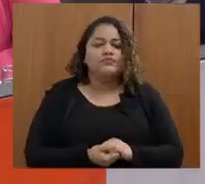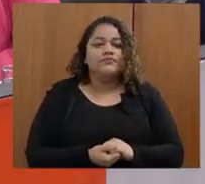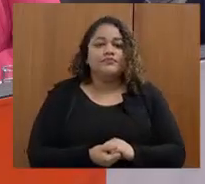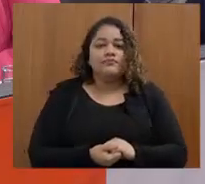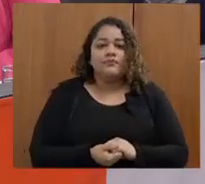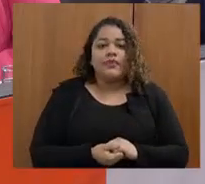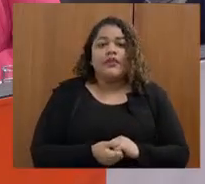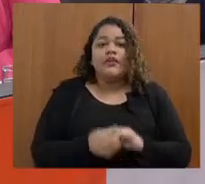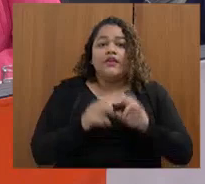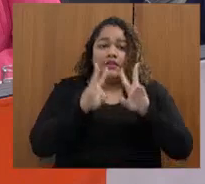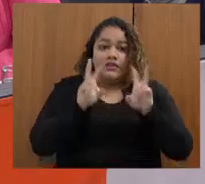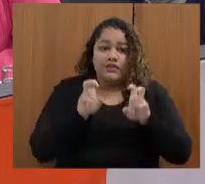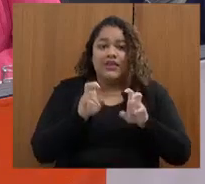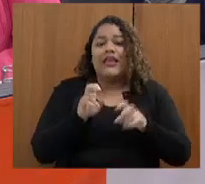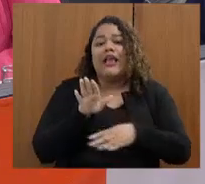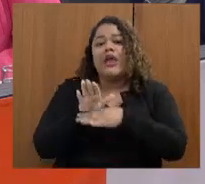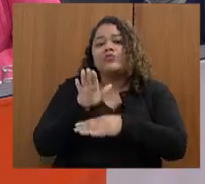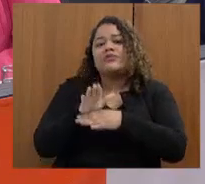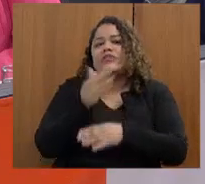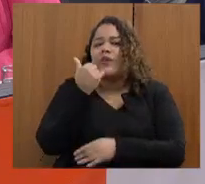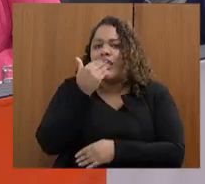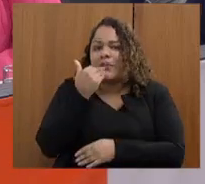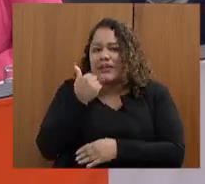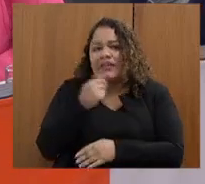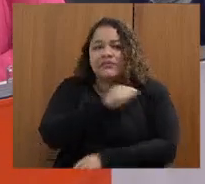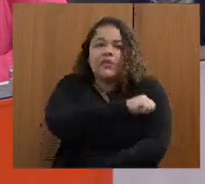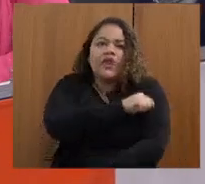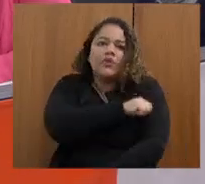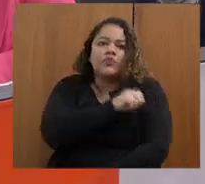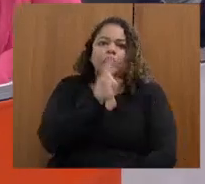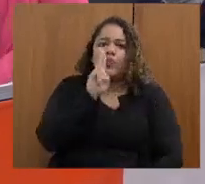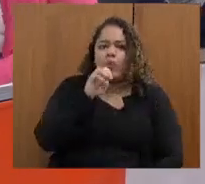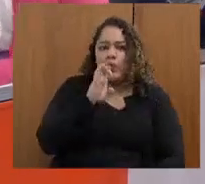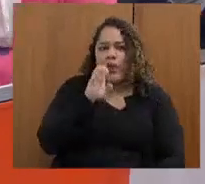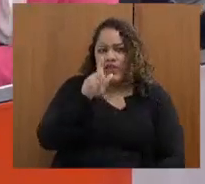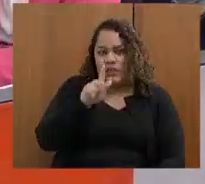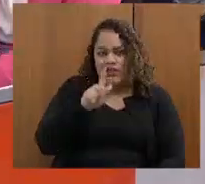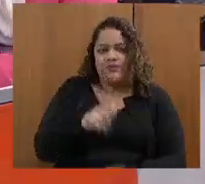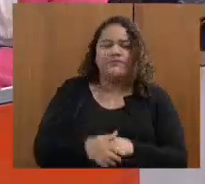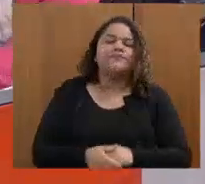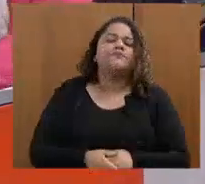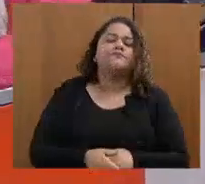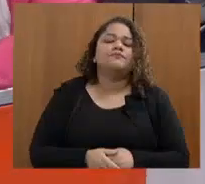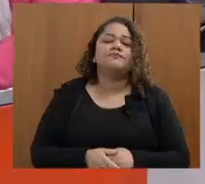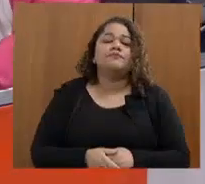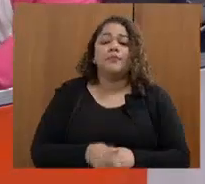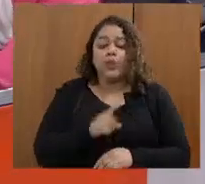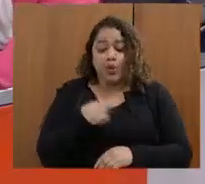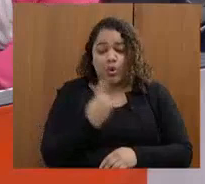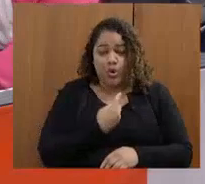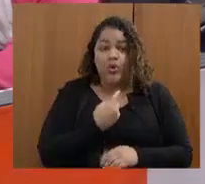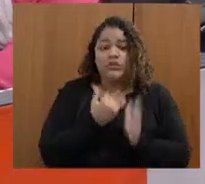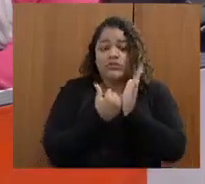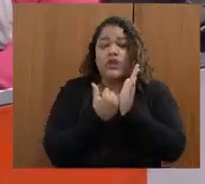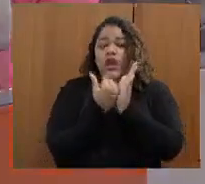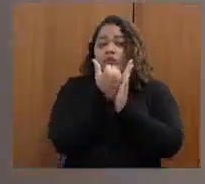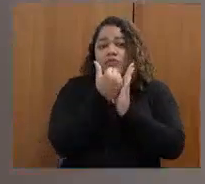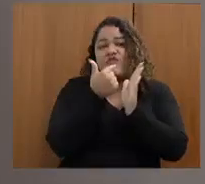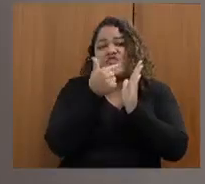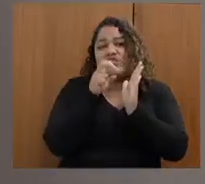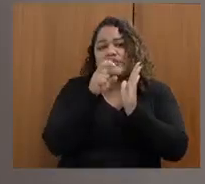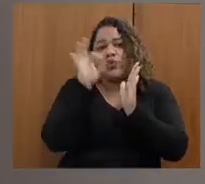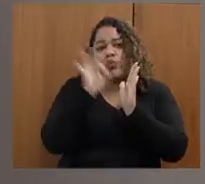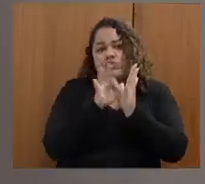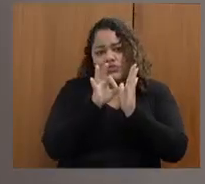alimentação para os estudantes da UEMG nós fizemos a a o reajuste de 25%. mantevemos